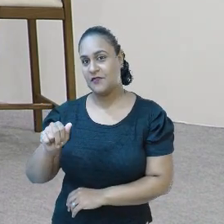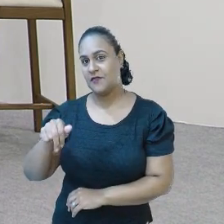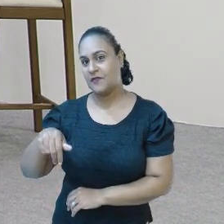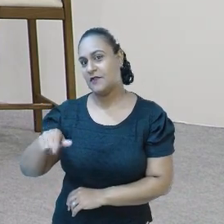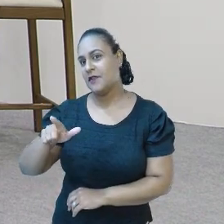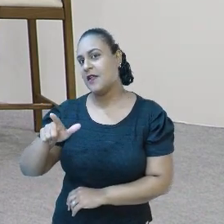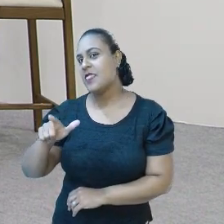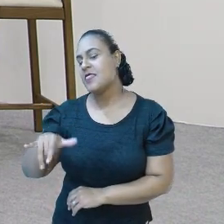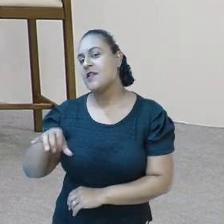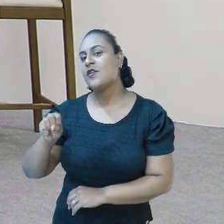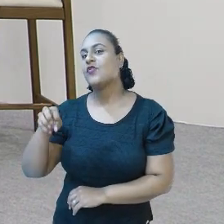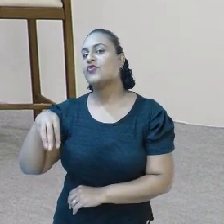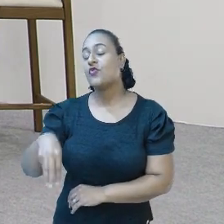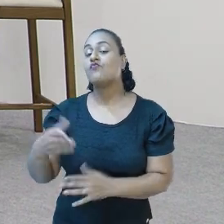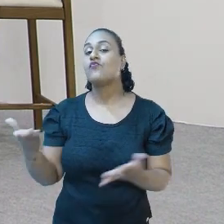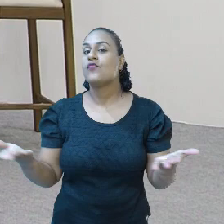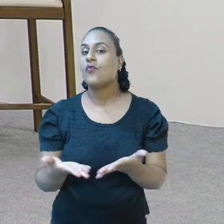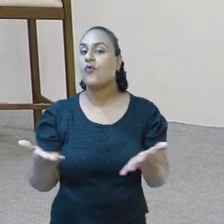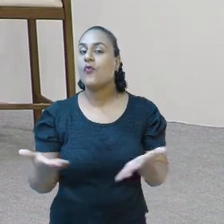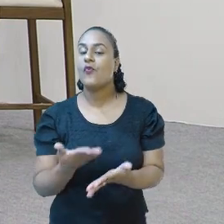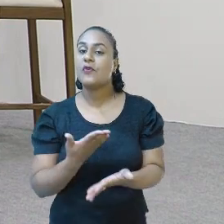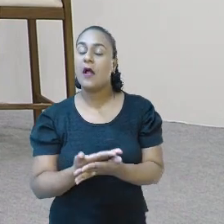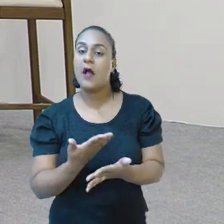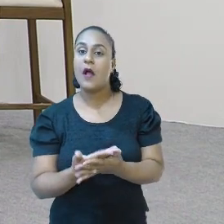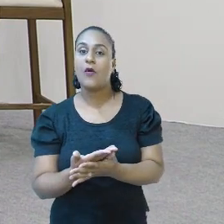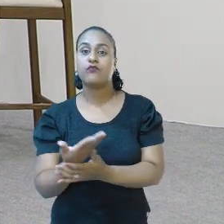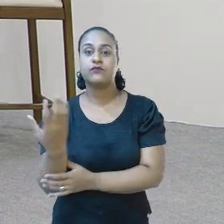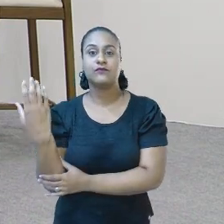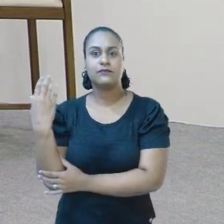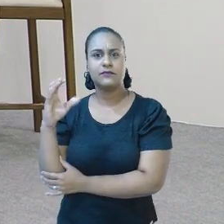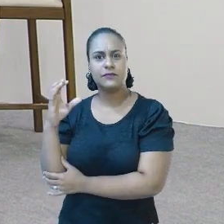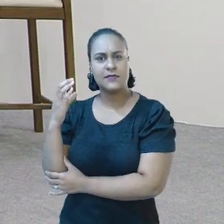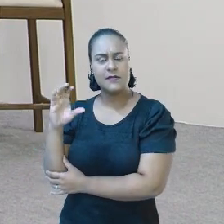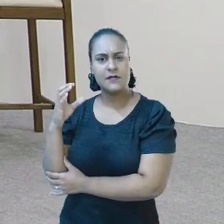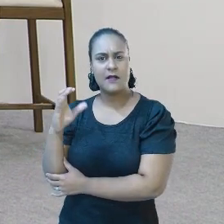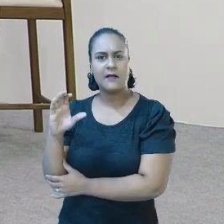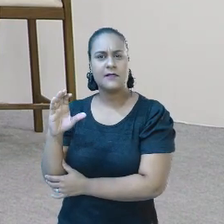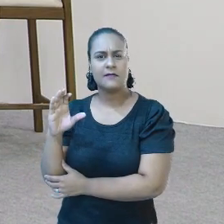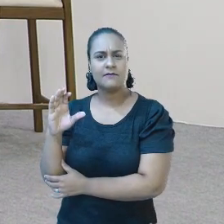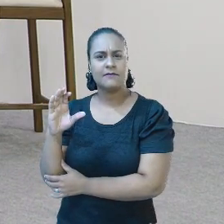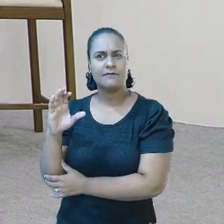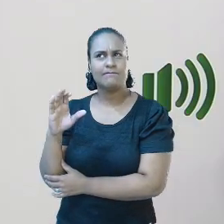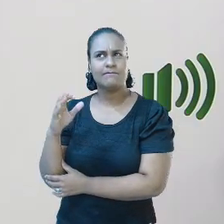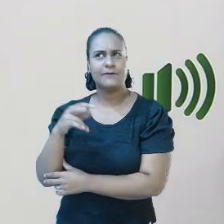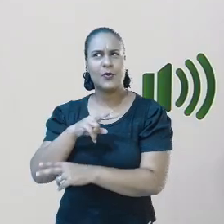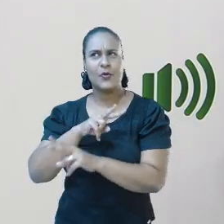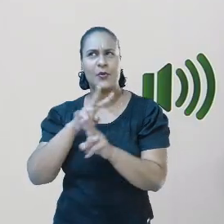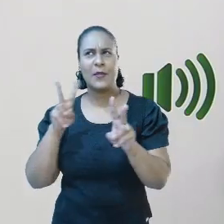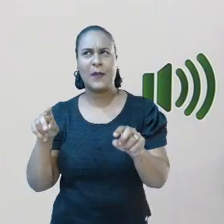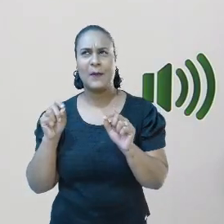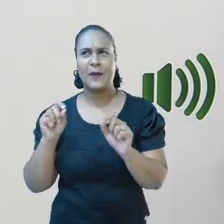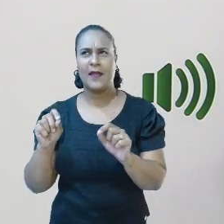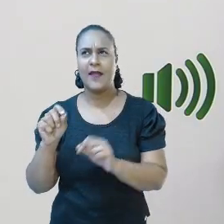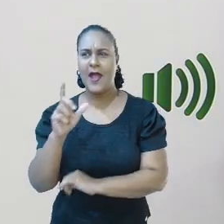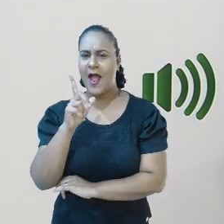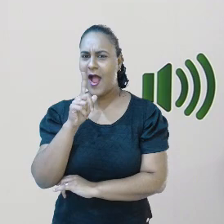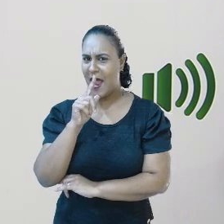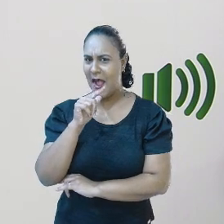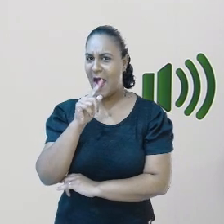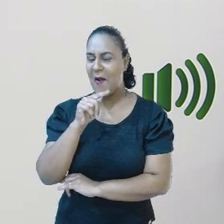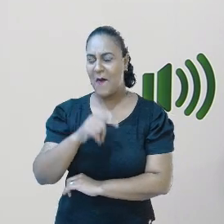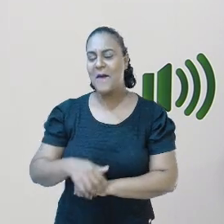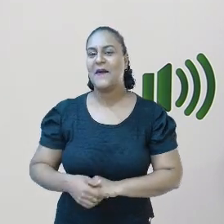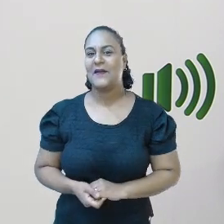hoje, na nossa aula de ciências, nós iremos conversar sobre água. Pois